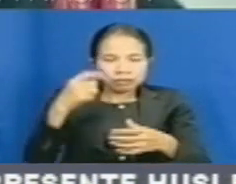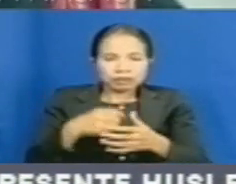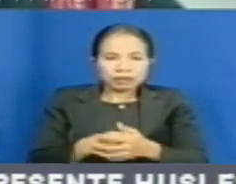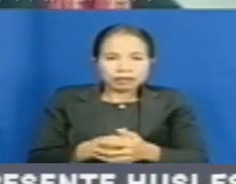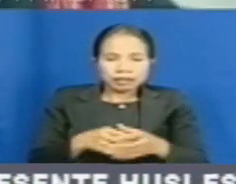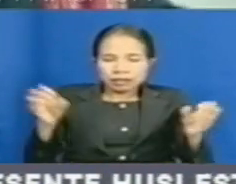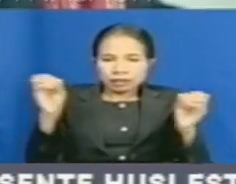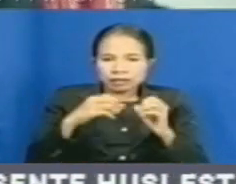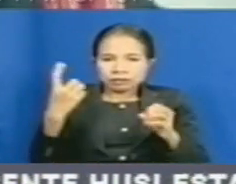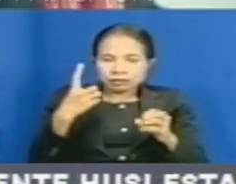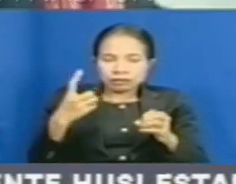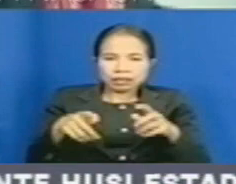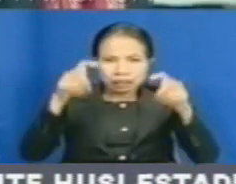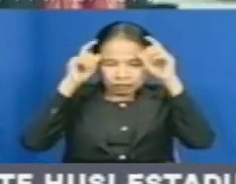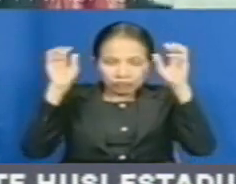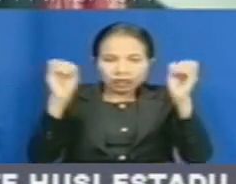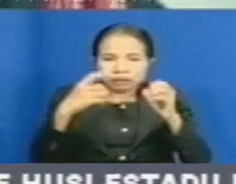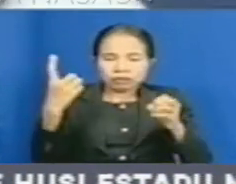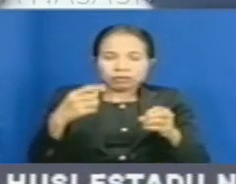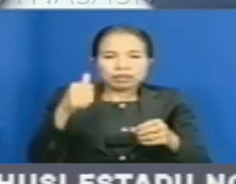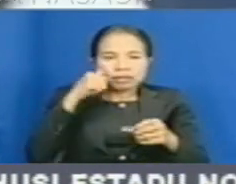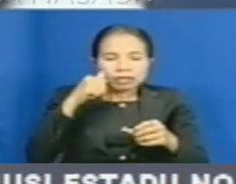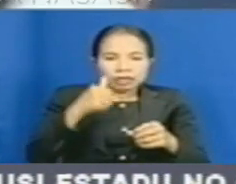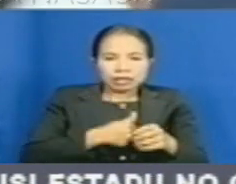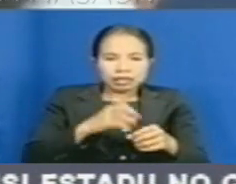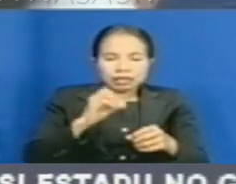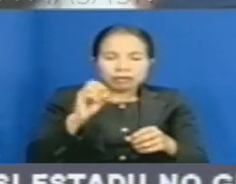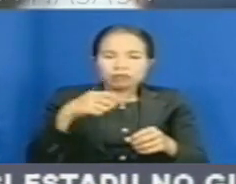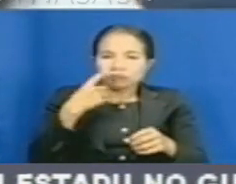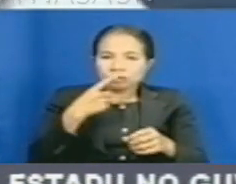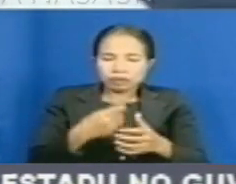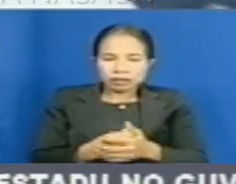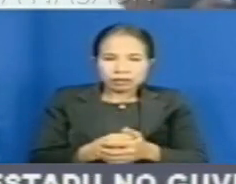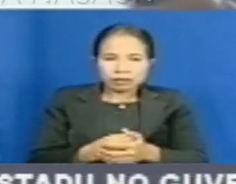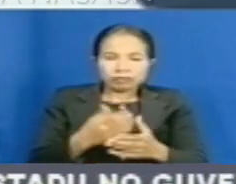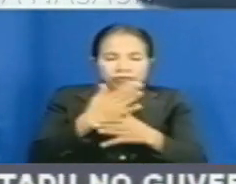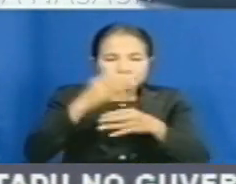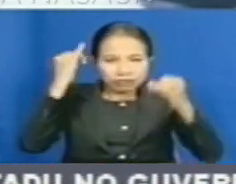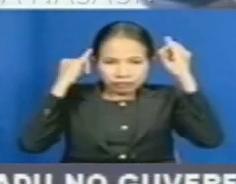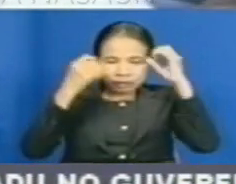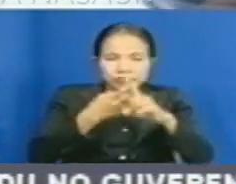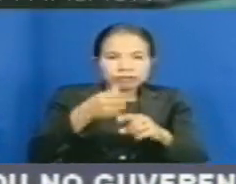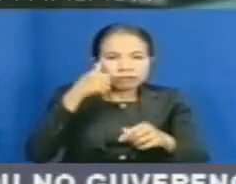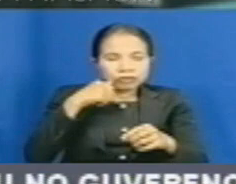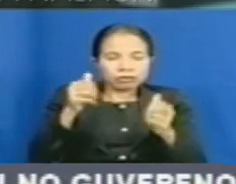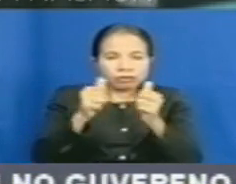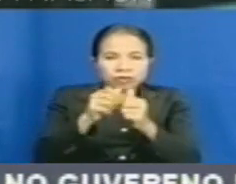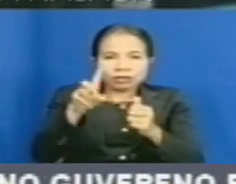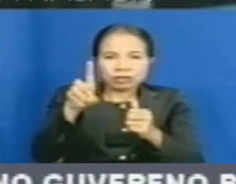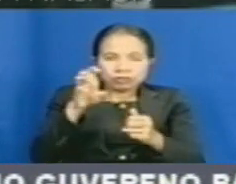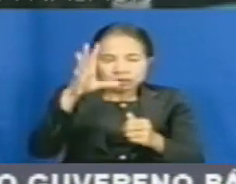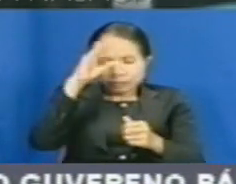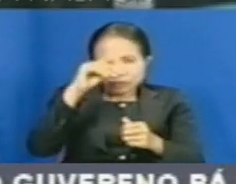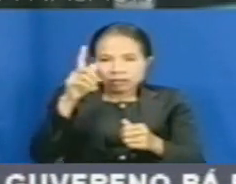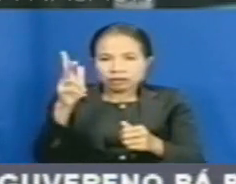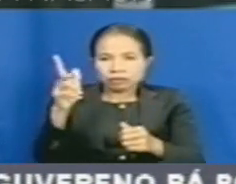la usita timorona, la usa e leonion, seta. Participa e a sensibilização, né, composto o cifeto atos ida, no